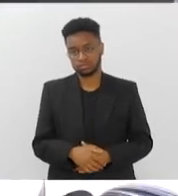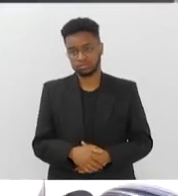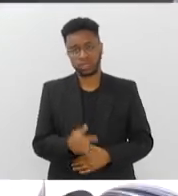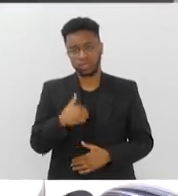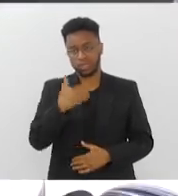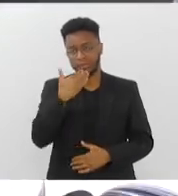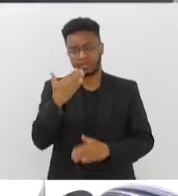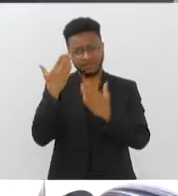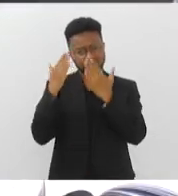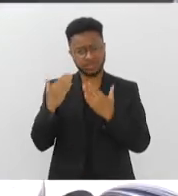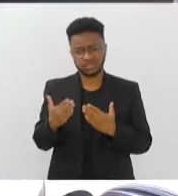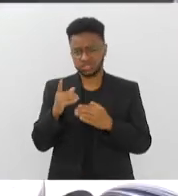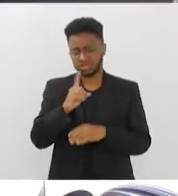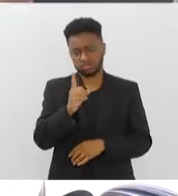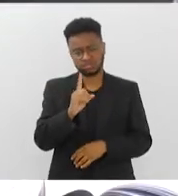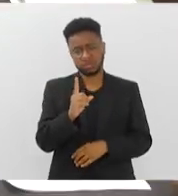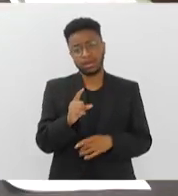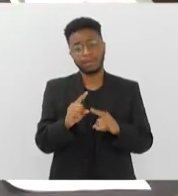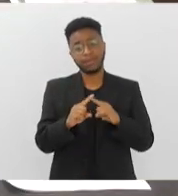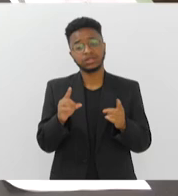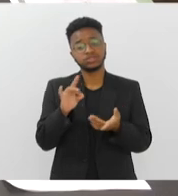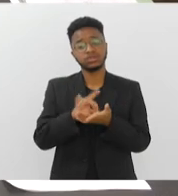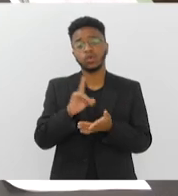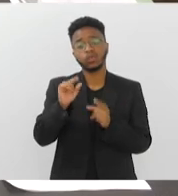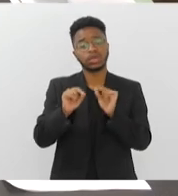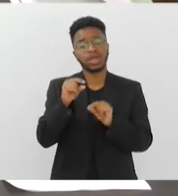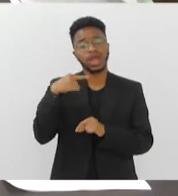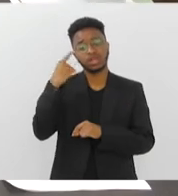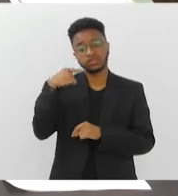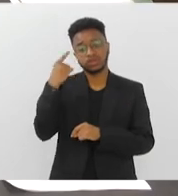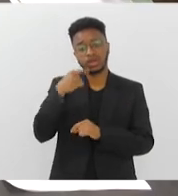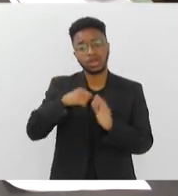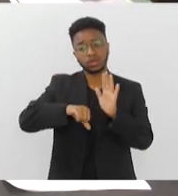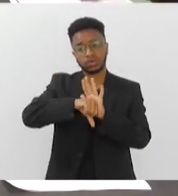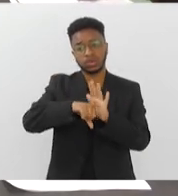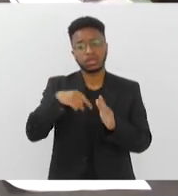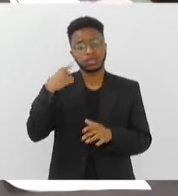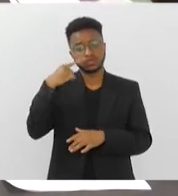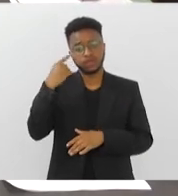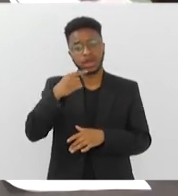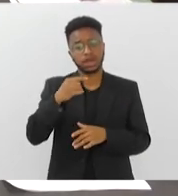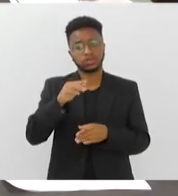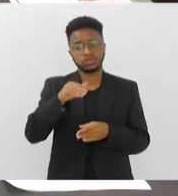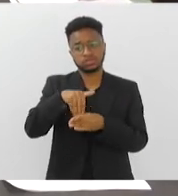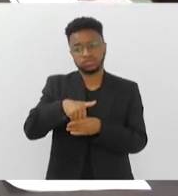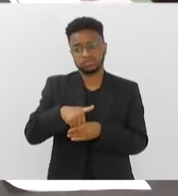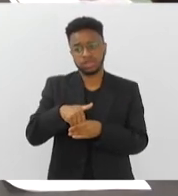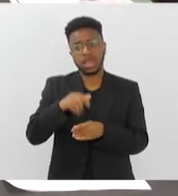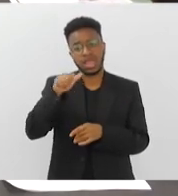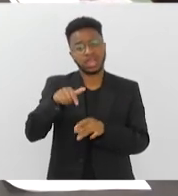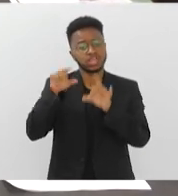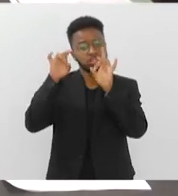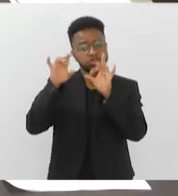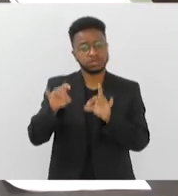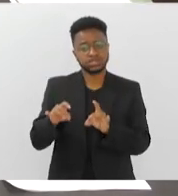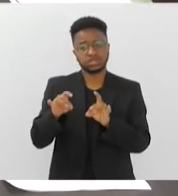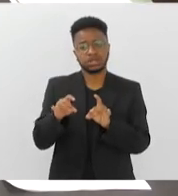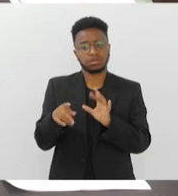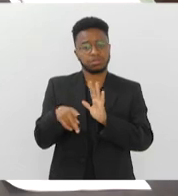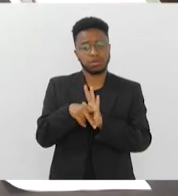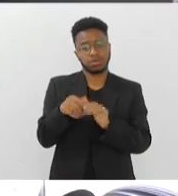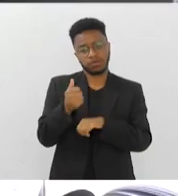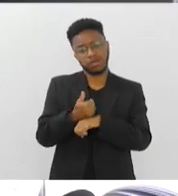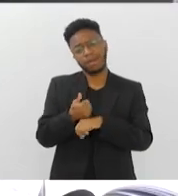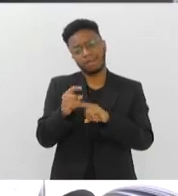vista, não. Na verdade, é o seguinte, é o advogado criminalista, é o advogado eleitoralista, é a especialidade da especialidade da profissão. Mas,